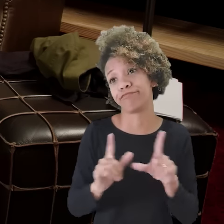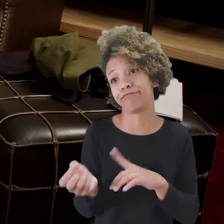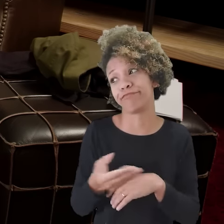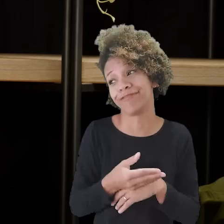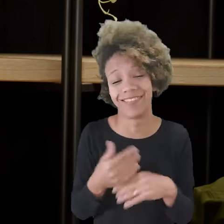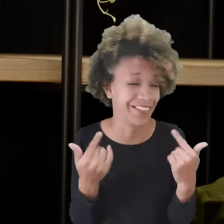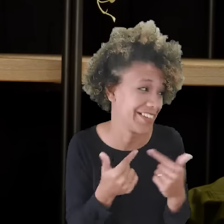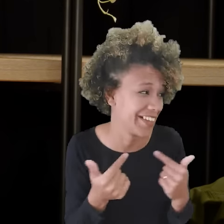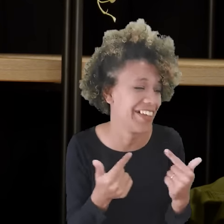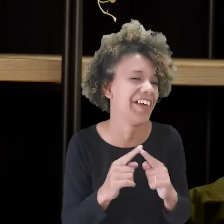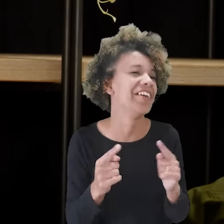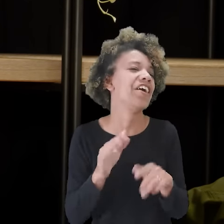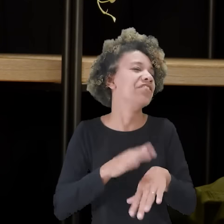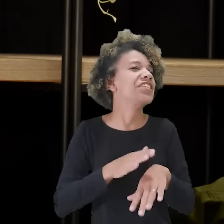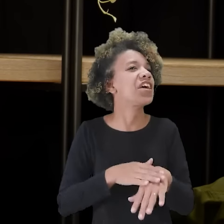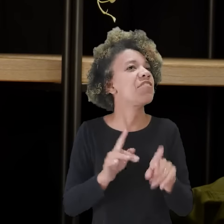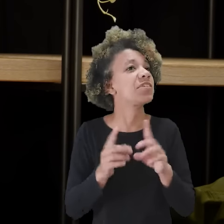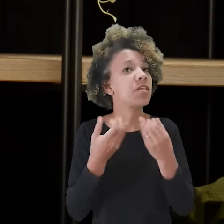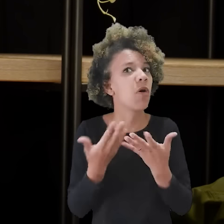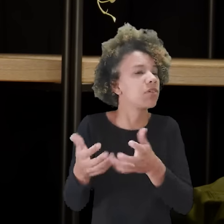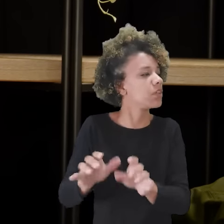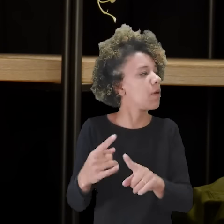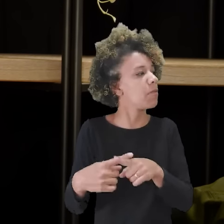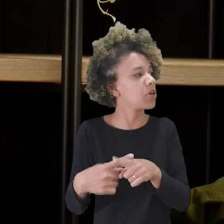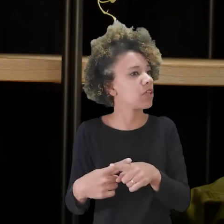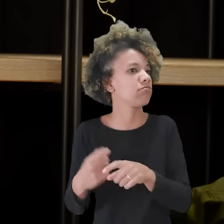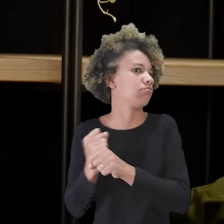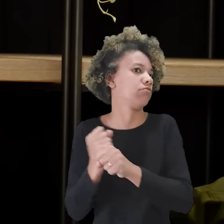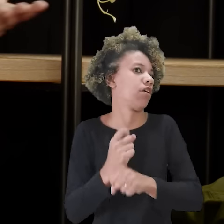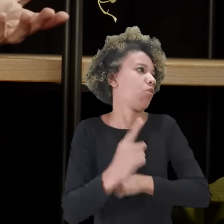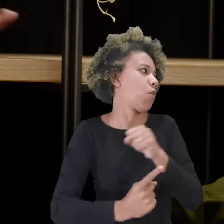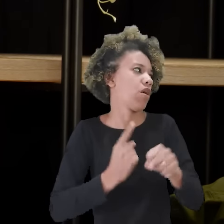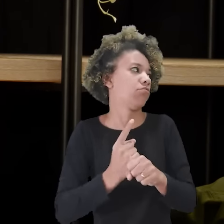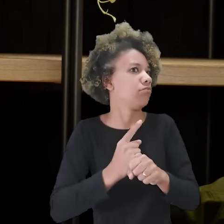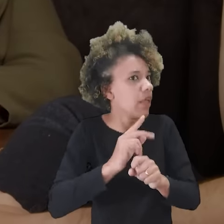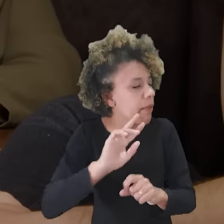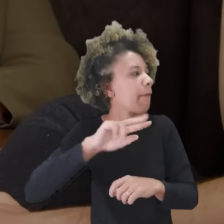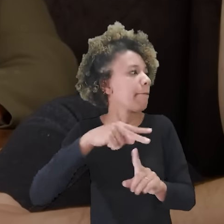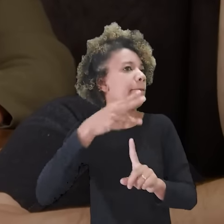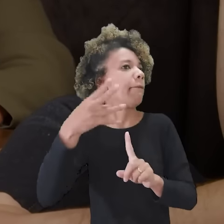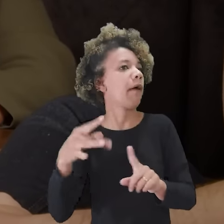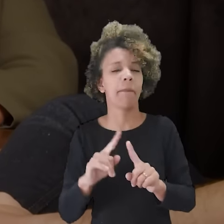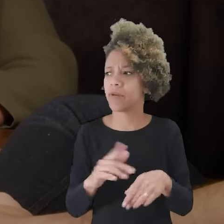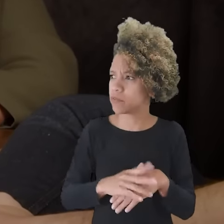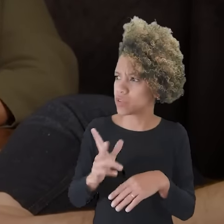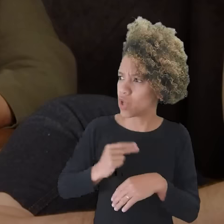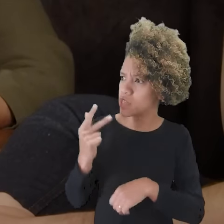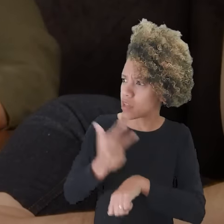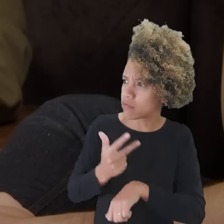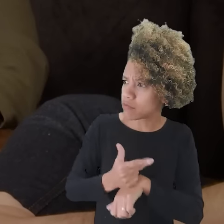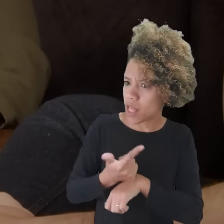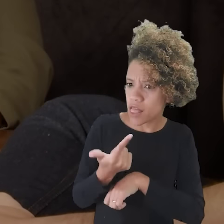E aí a gente ia fazer E aí Que bom que eu não fui porque o programa durou mais do que um ano então a minha não ida acabou de gravar